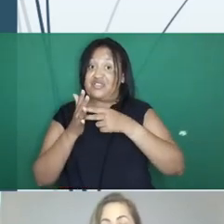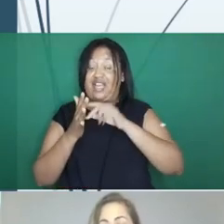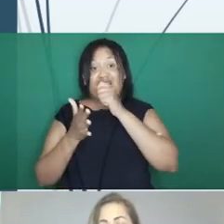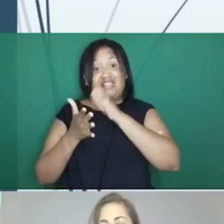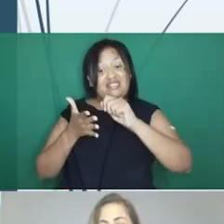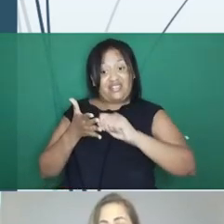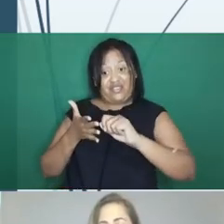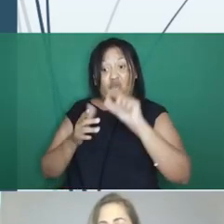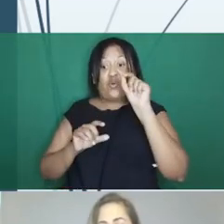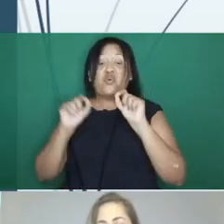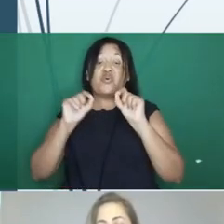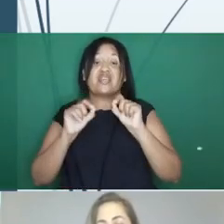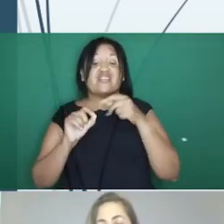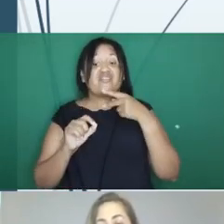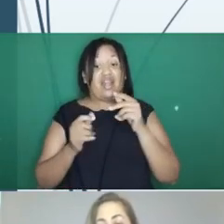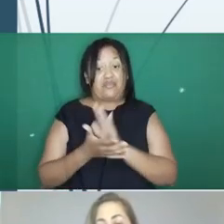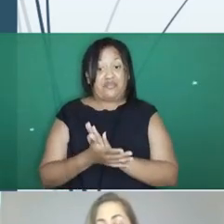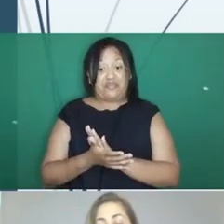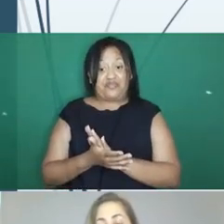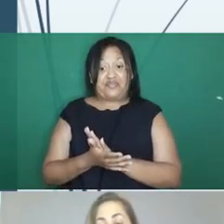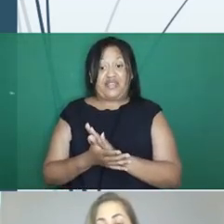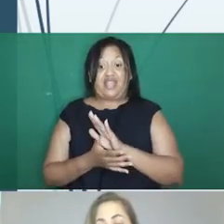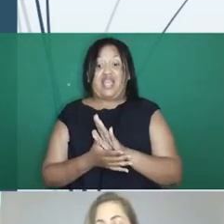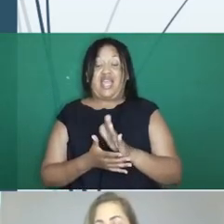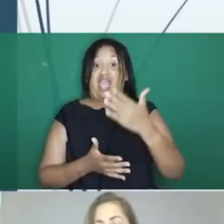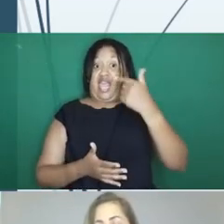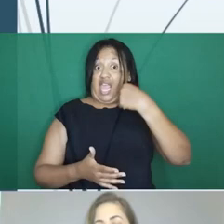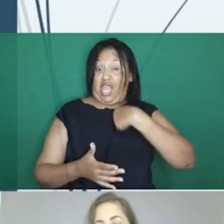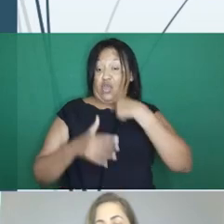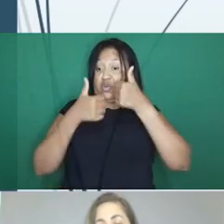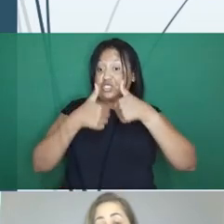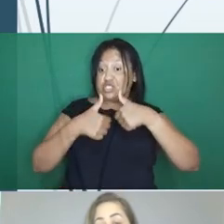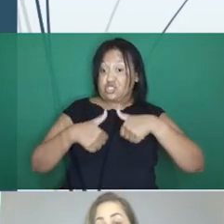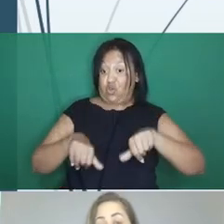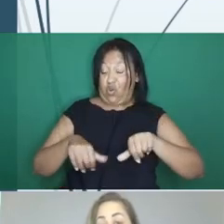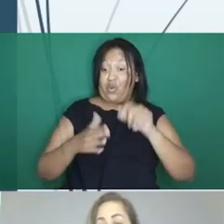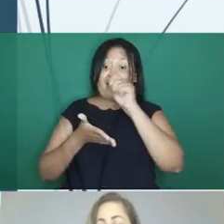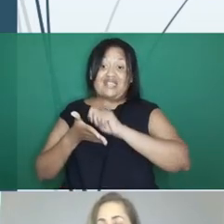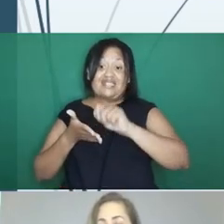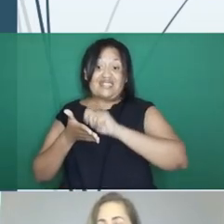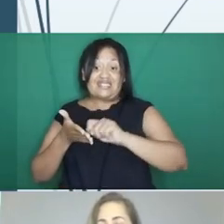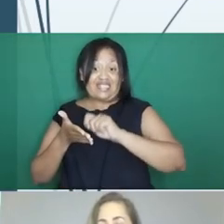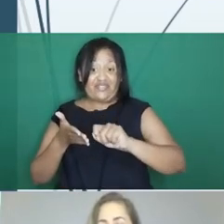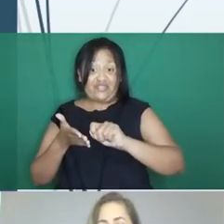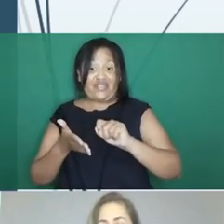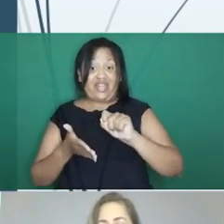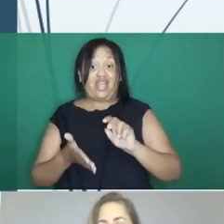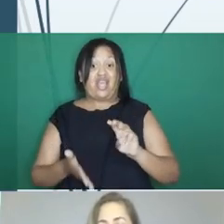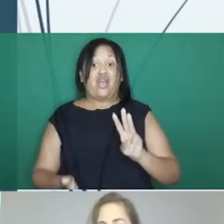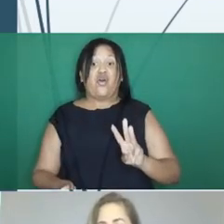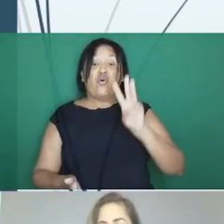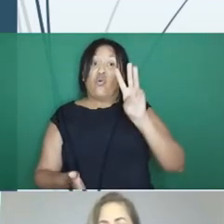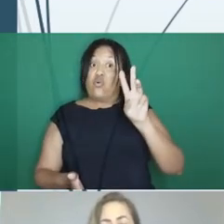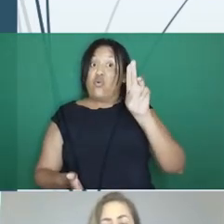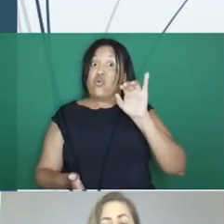frase o que ele tá querendo dizer é o seguinte eu estou né escrevendo right verbo escrever